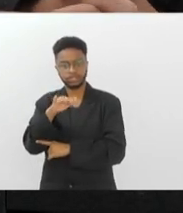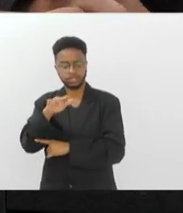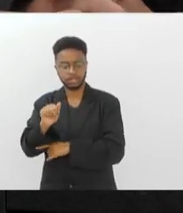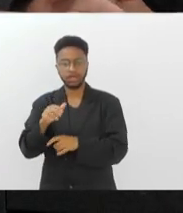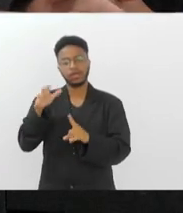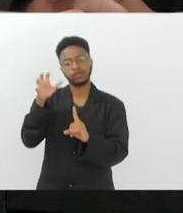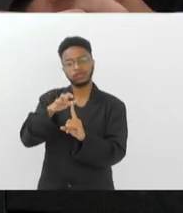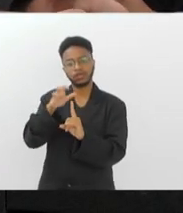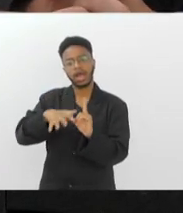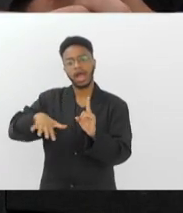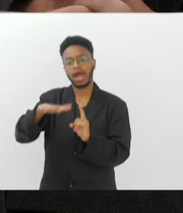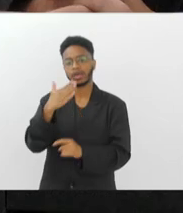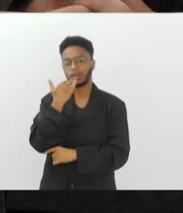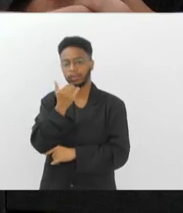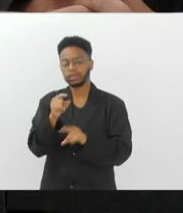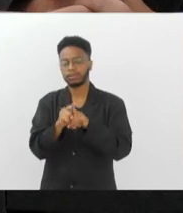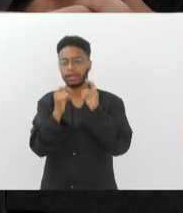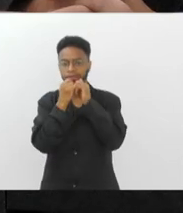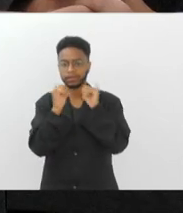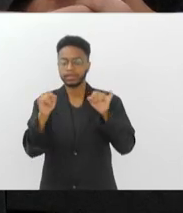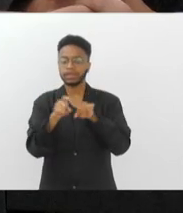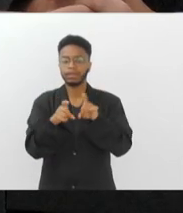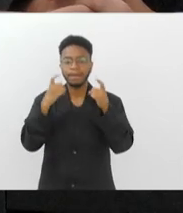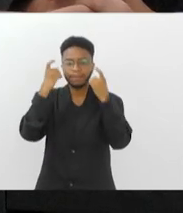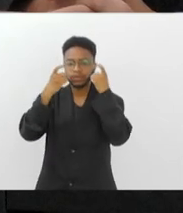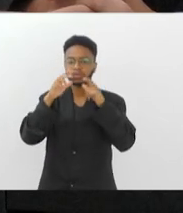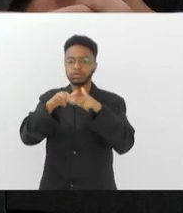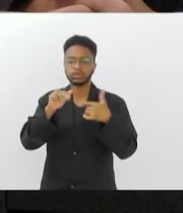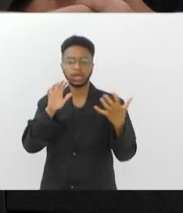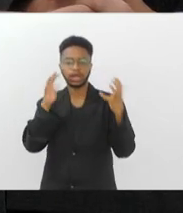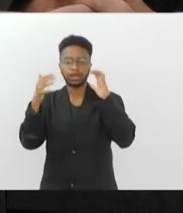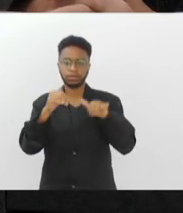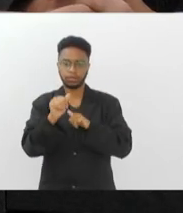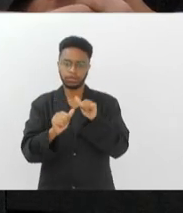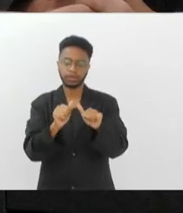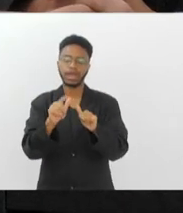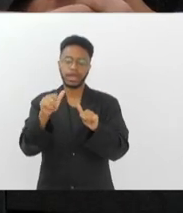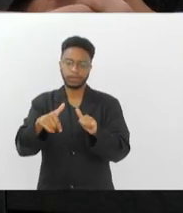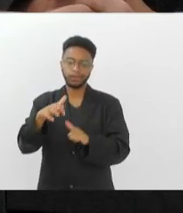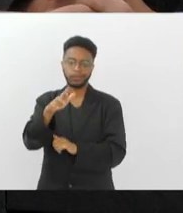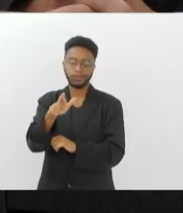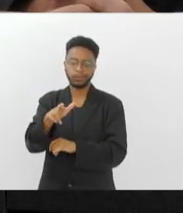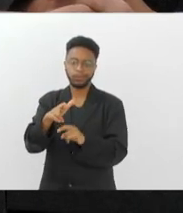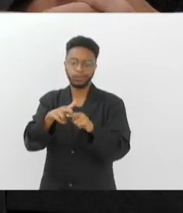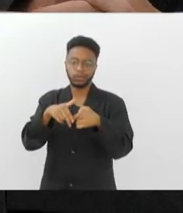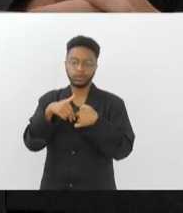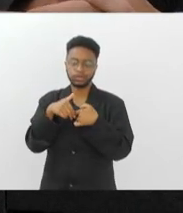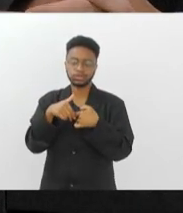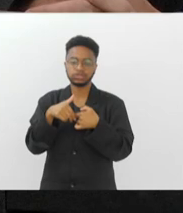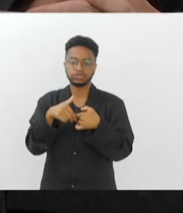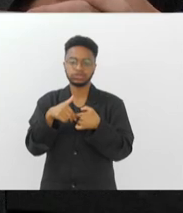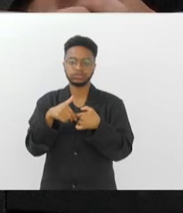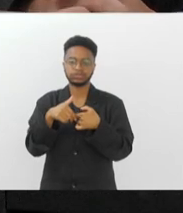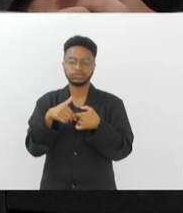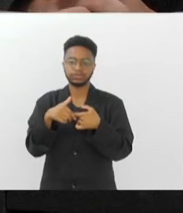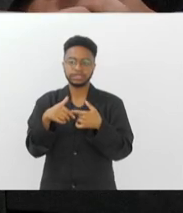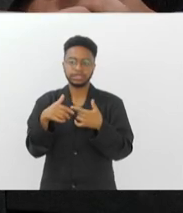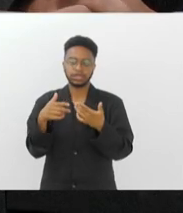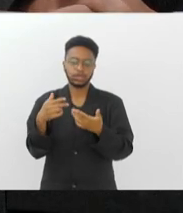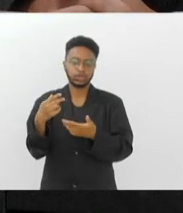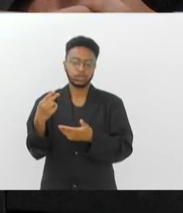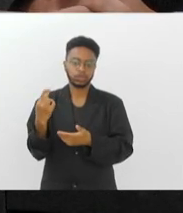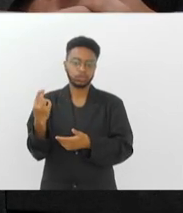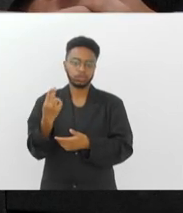energia, a preocupação com as mudanças climáticas são razões de per si e suficientes